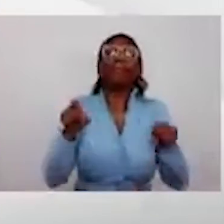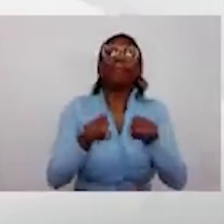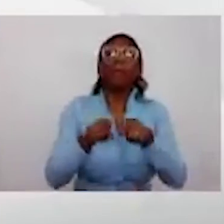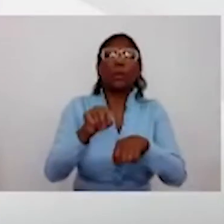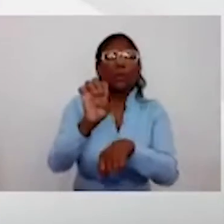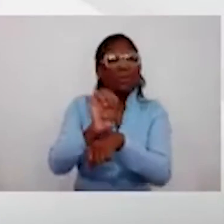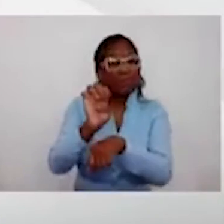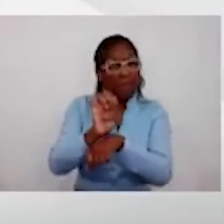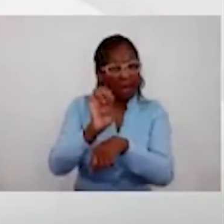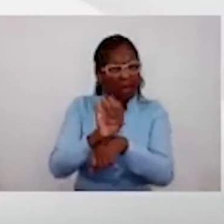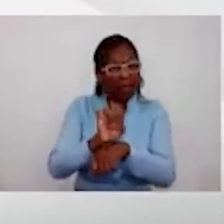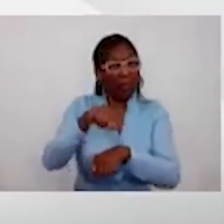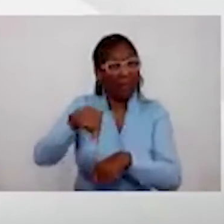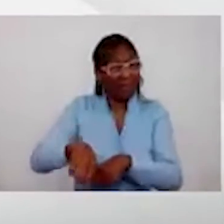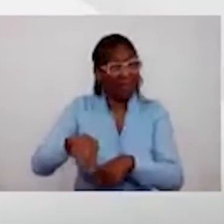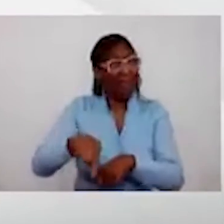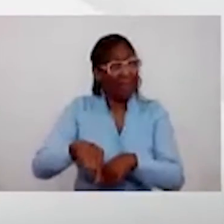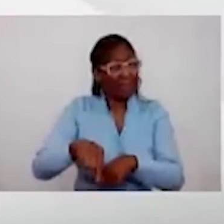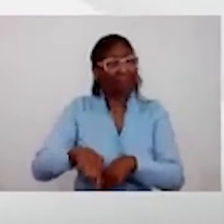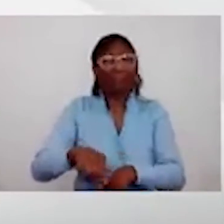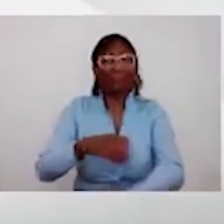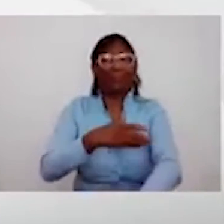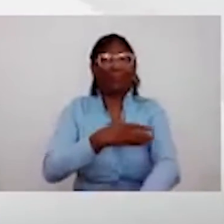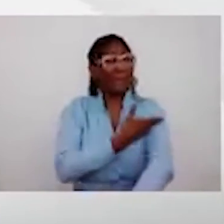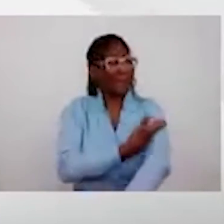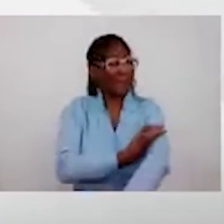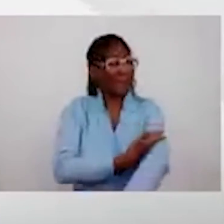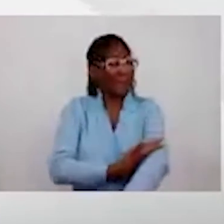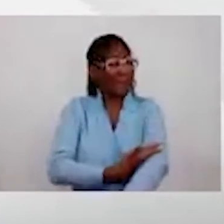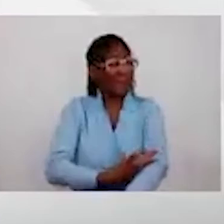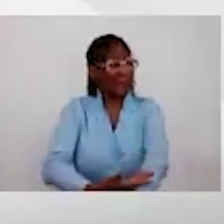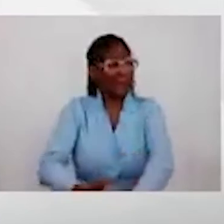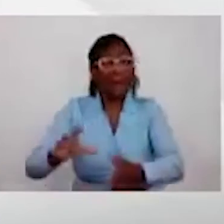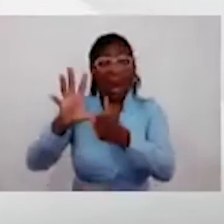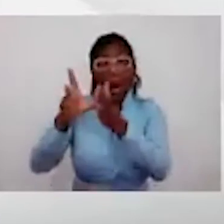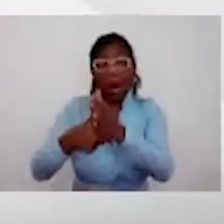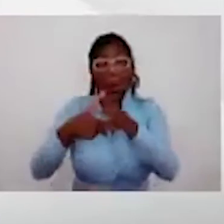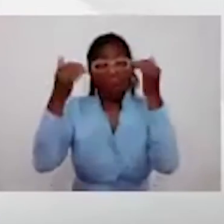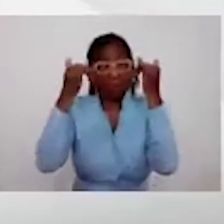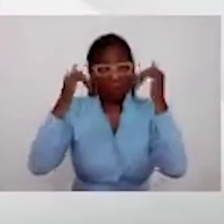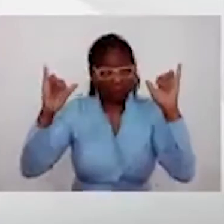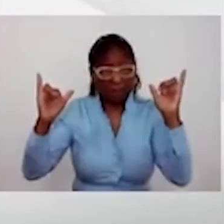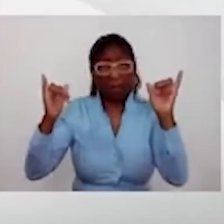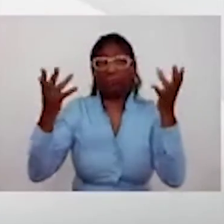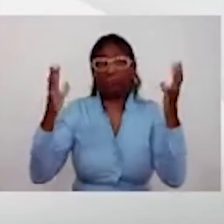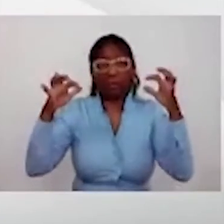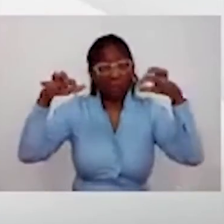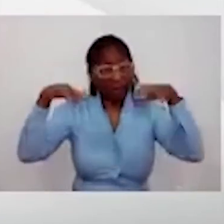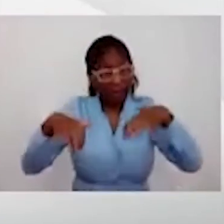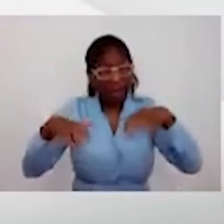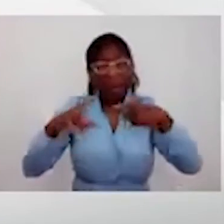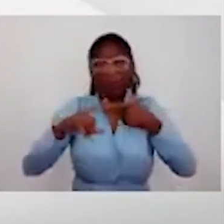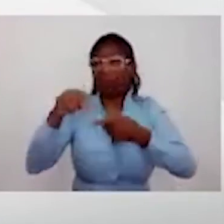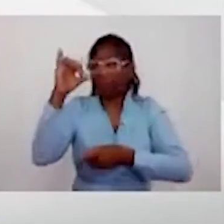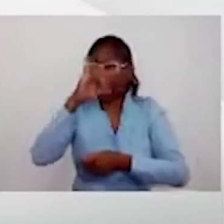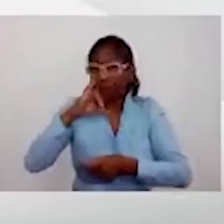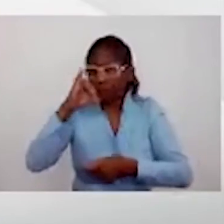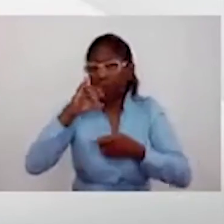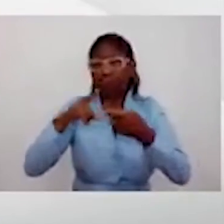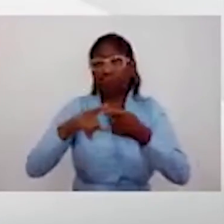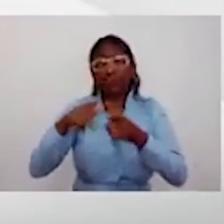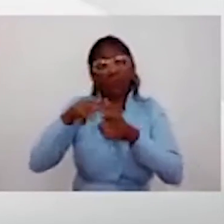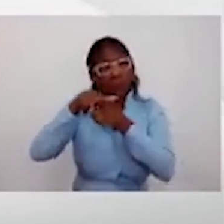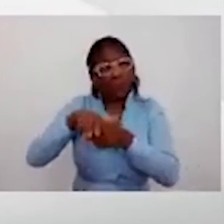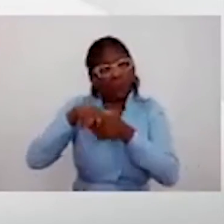um estado com forte vocação aí para a produção de proteína animal, além